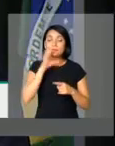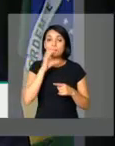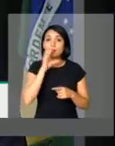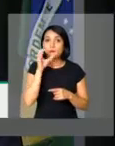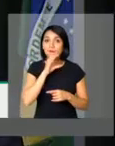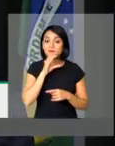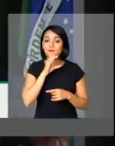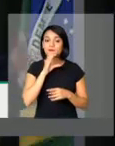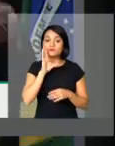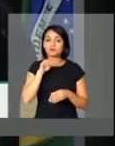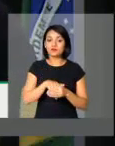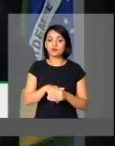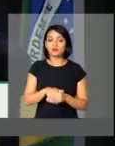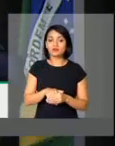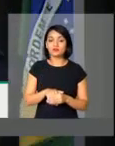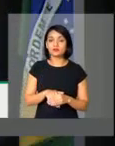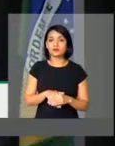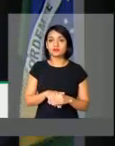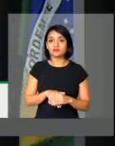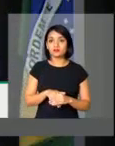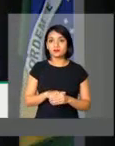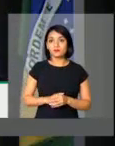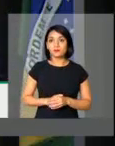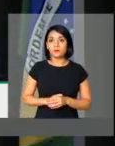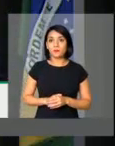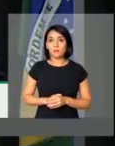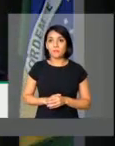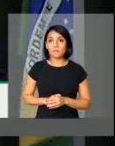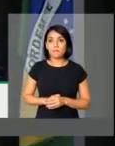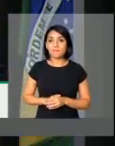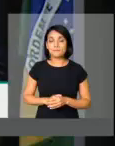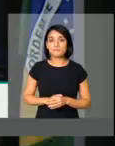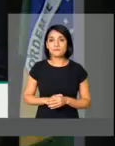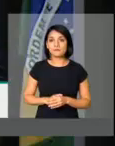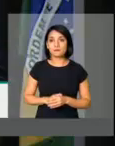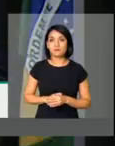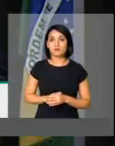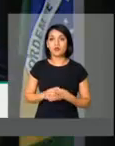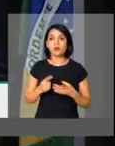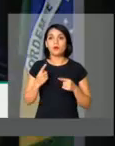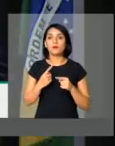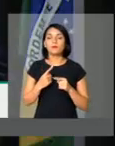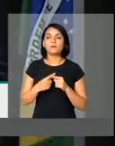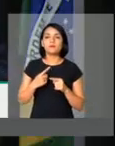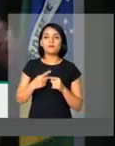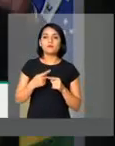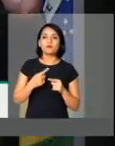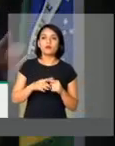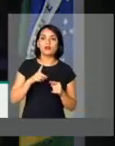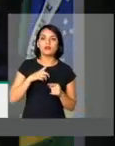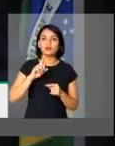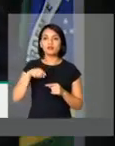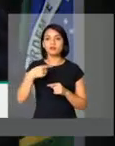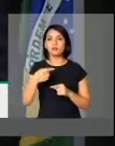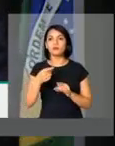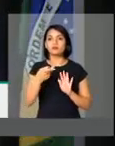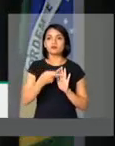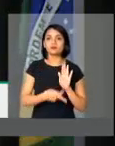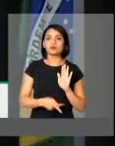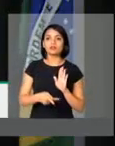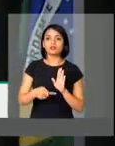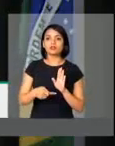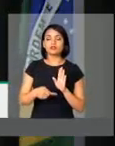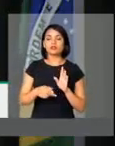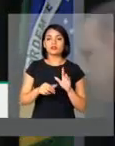em vista a derrocada do projeto da Previdência. Solidariedade se